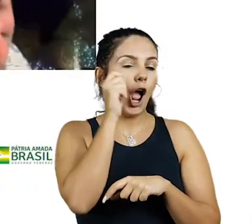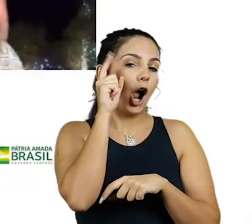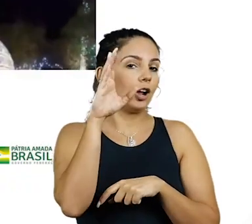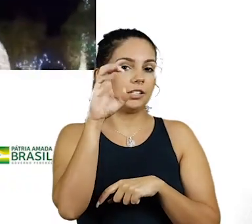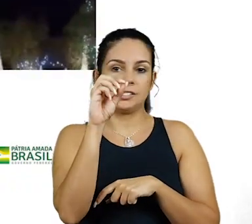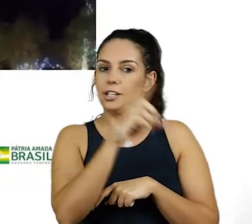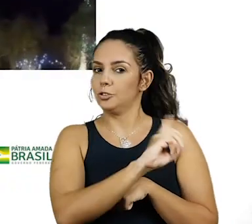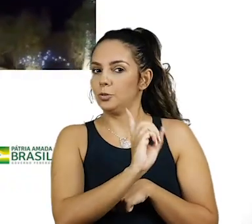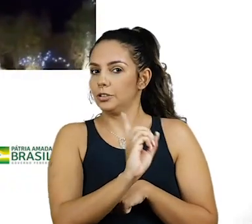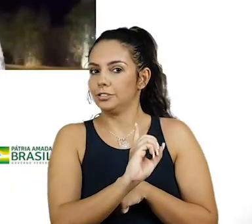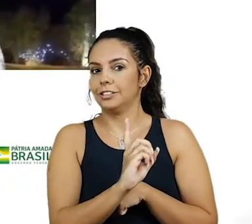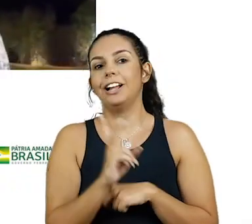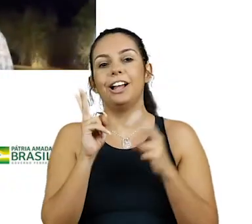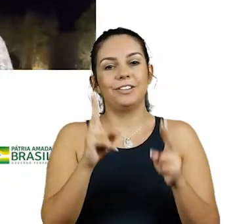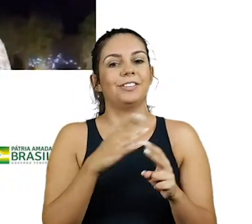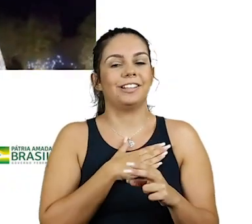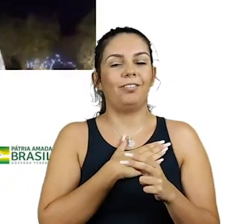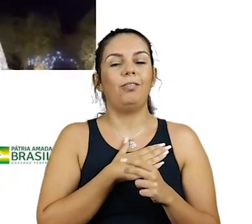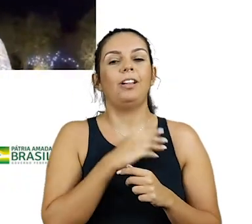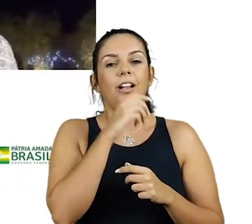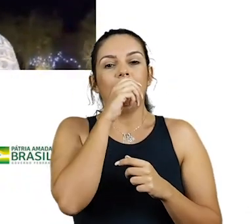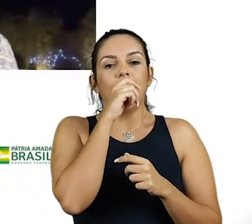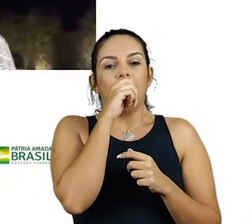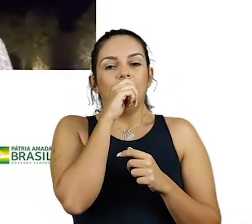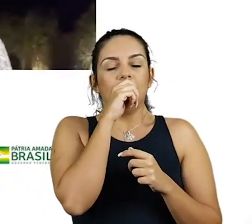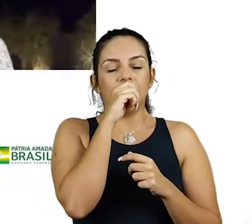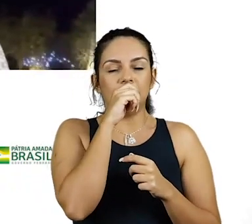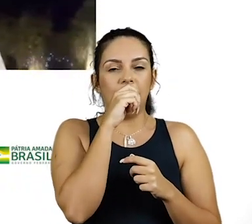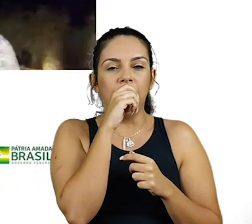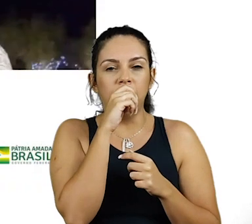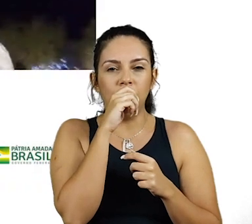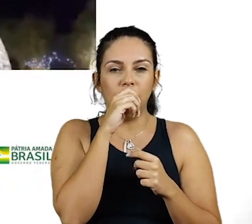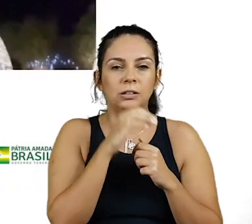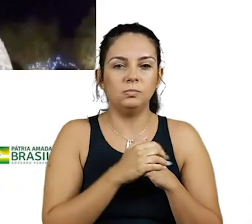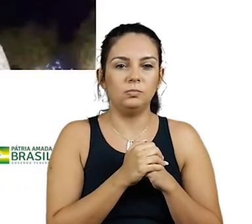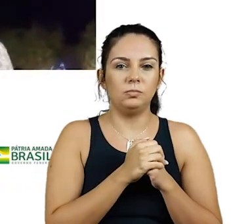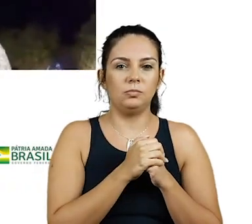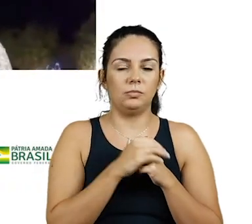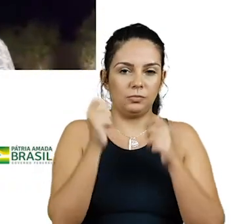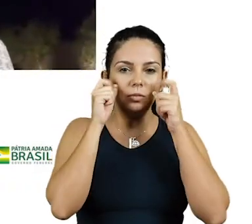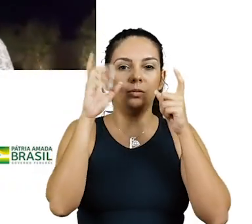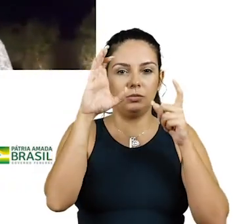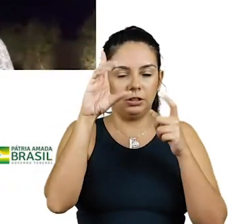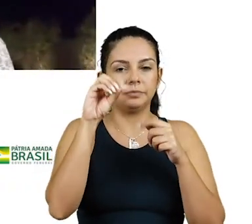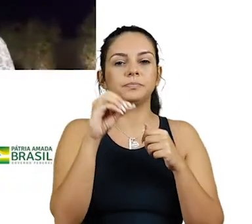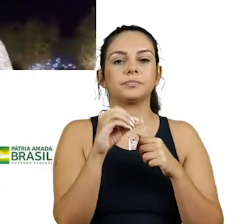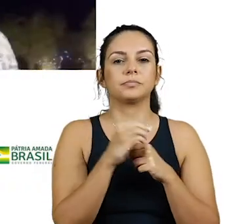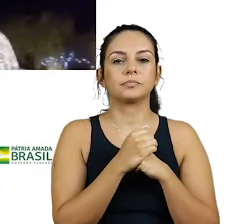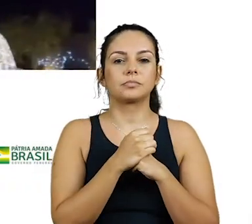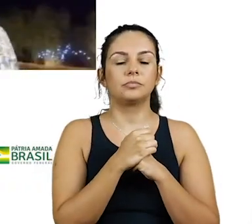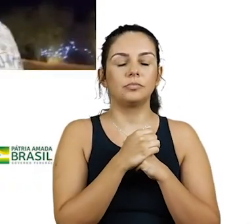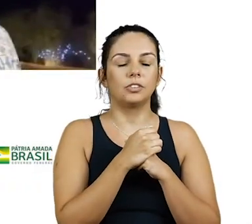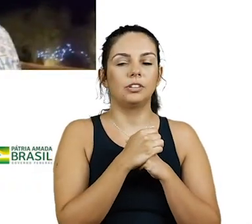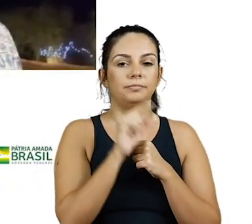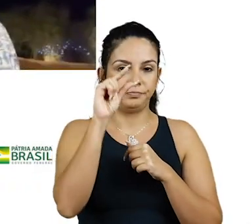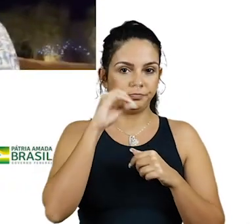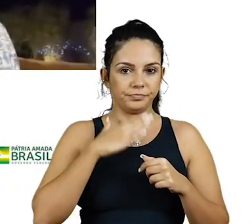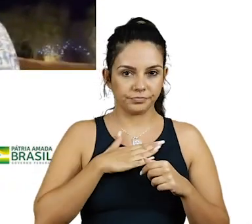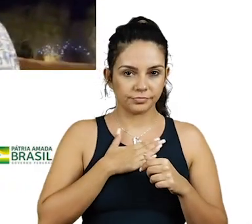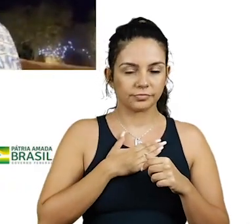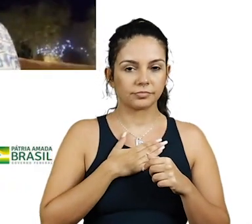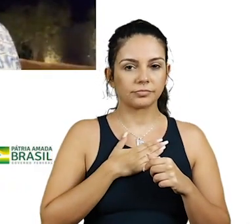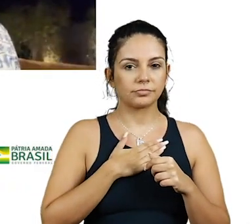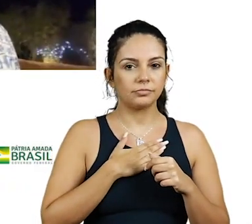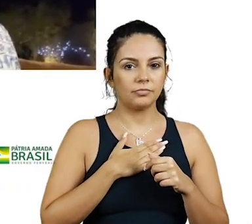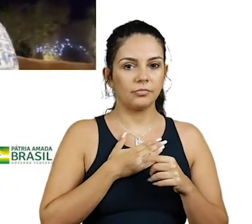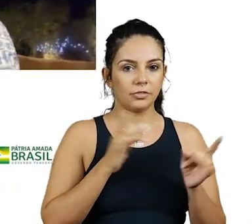né? Porque, obviamente, nem todo mundo tem o mesmo metabolismo. Pois é. Mas eu sou danado, cara. Eu acordo cedo. Eu daqui a pouco,